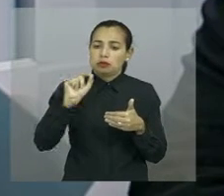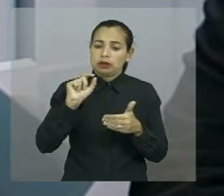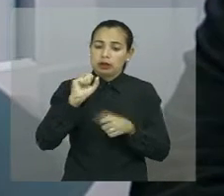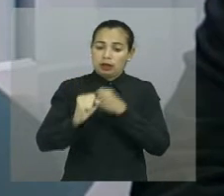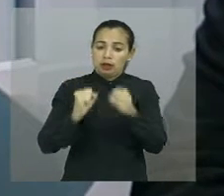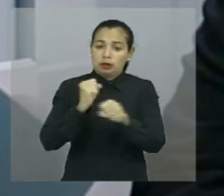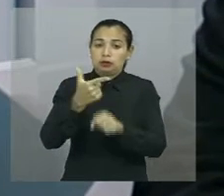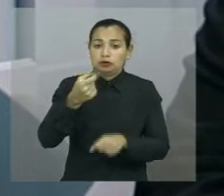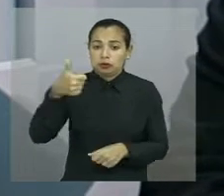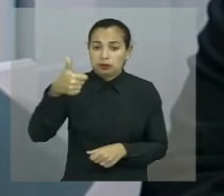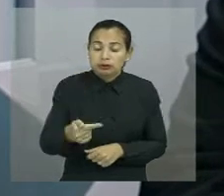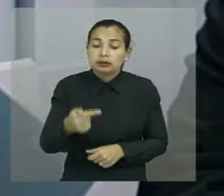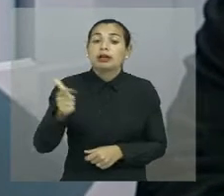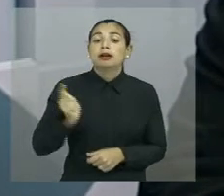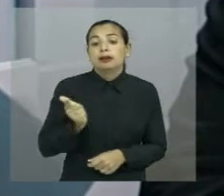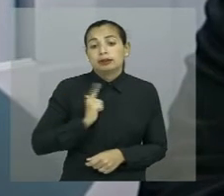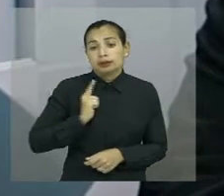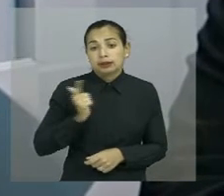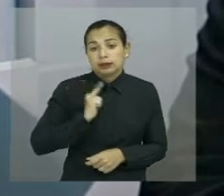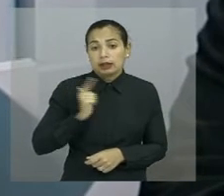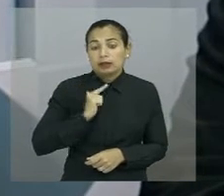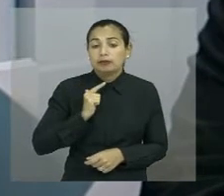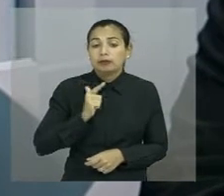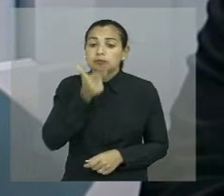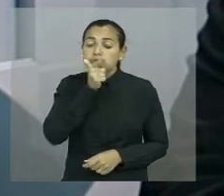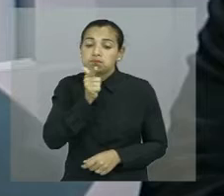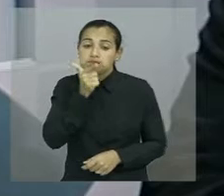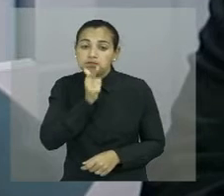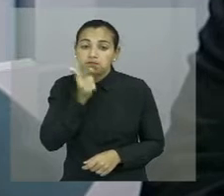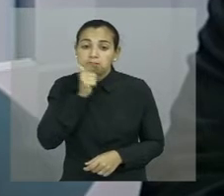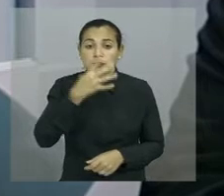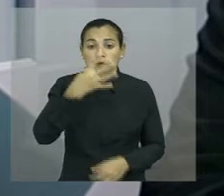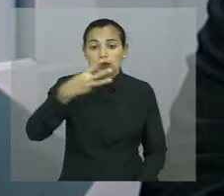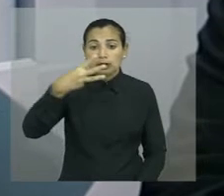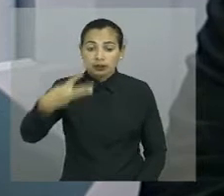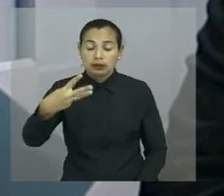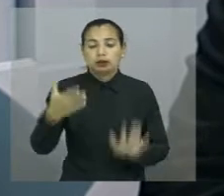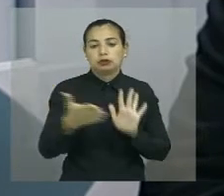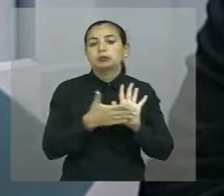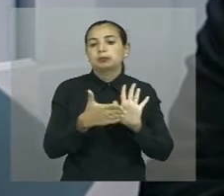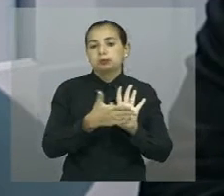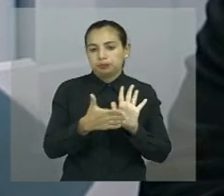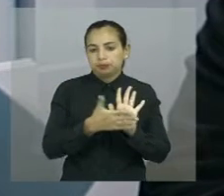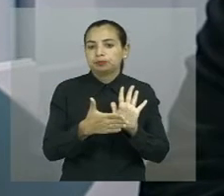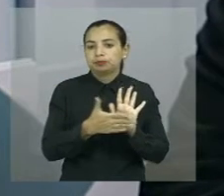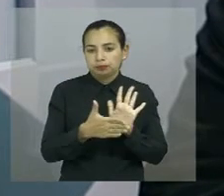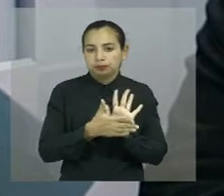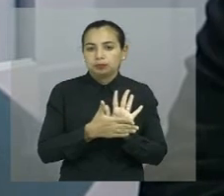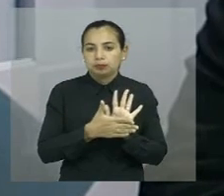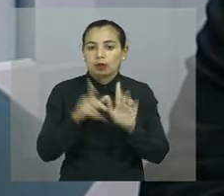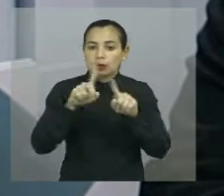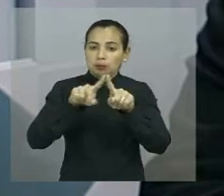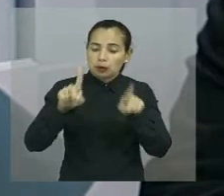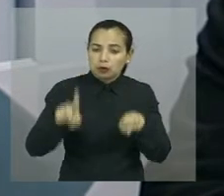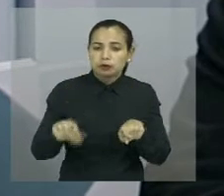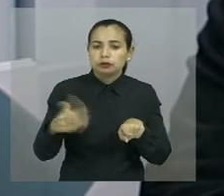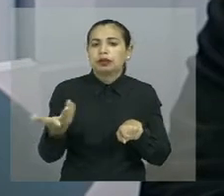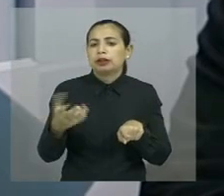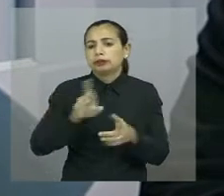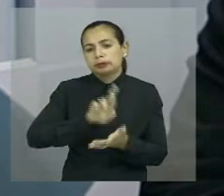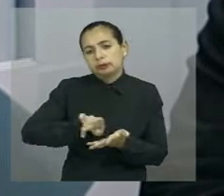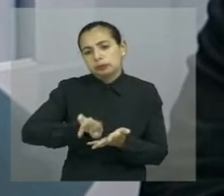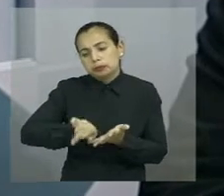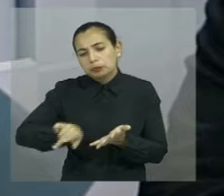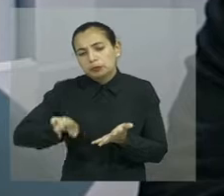deste ano, nós apreciamos 43 proposituras. Aí foram projetos de lei ordinária,